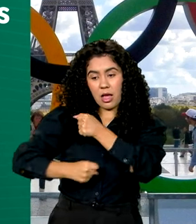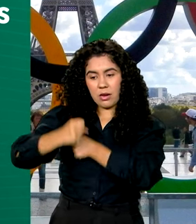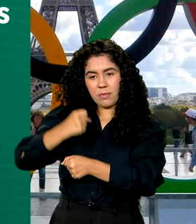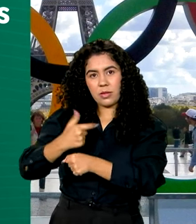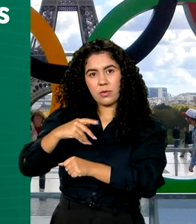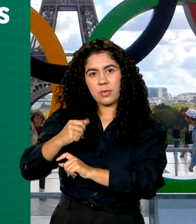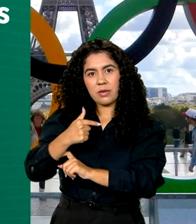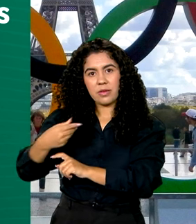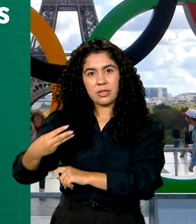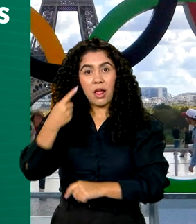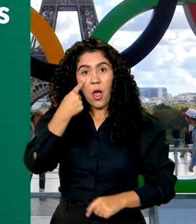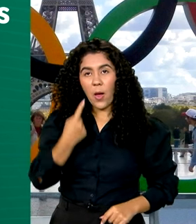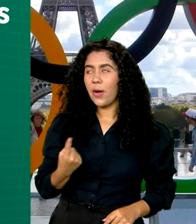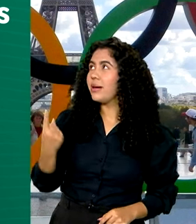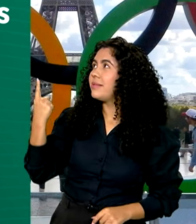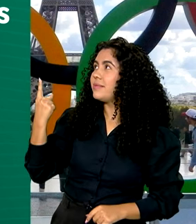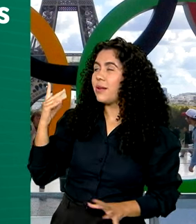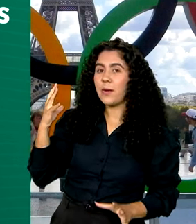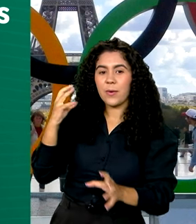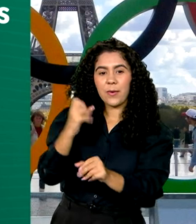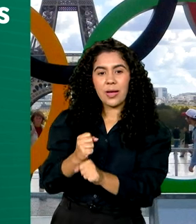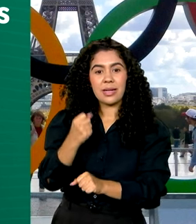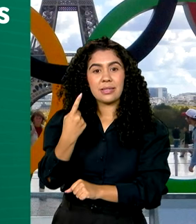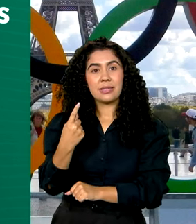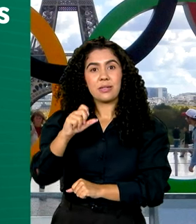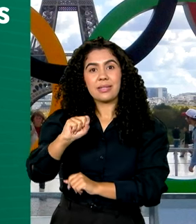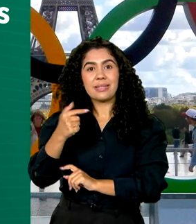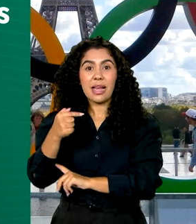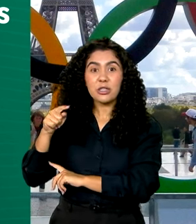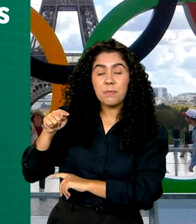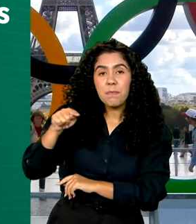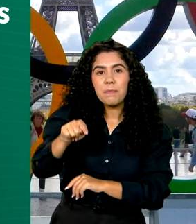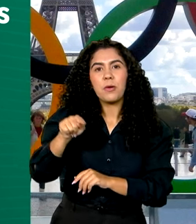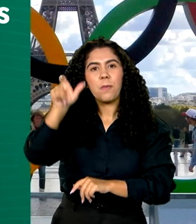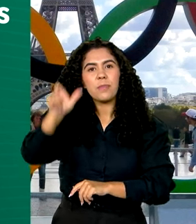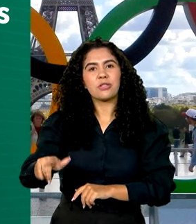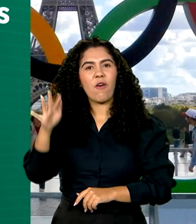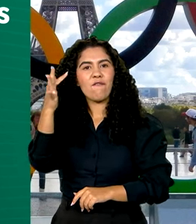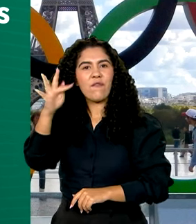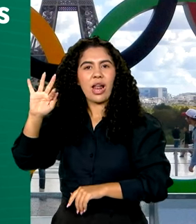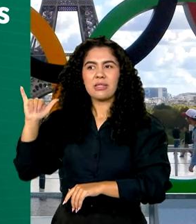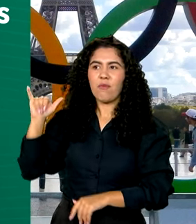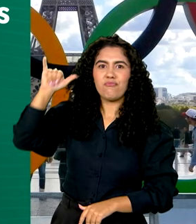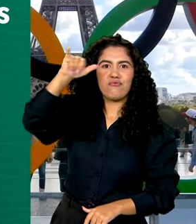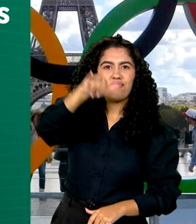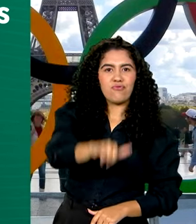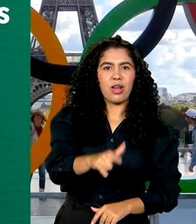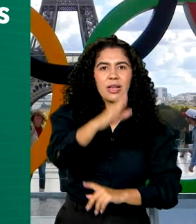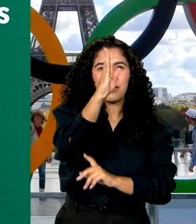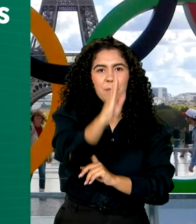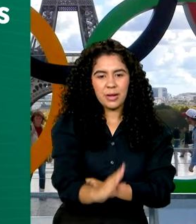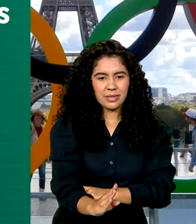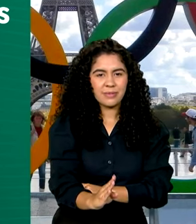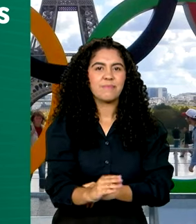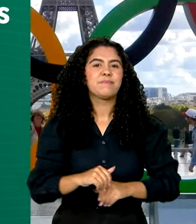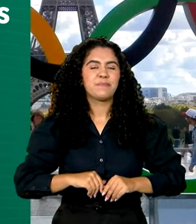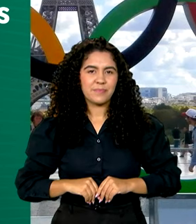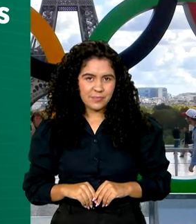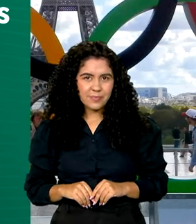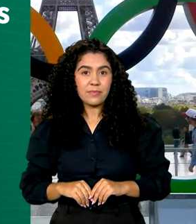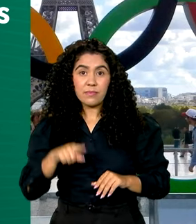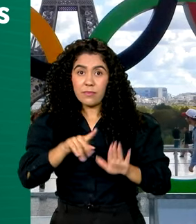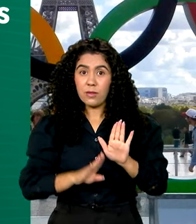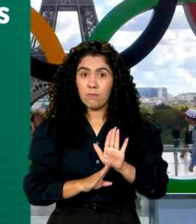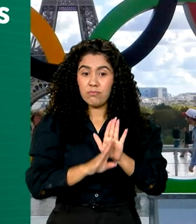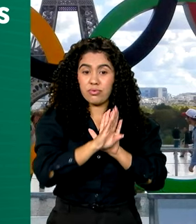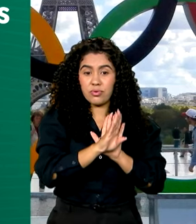mais de 187 mil viajantes franceses desembarcaram no Brasil, contra 130 mil no ano anterior, um